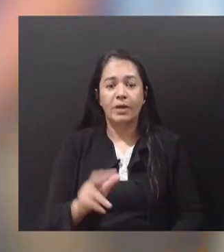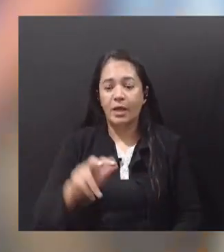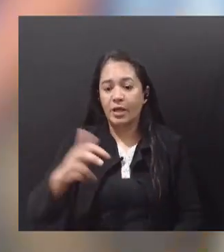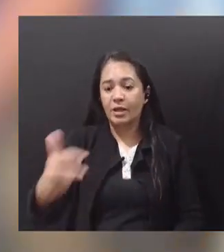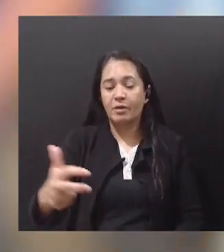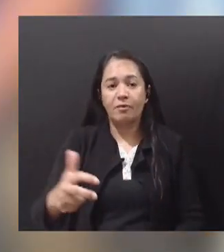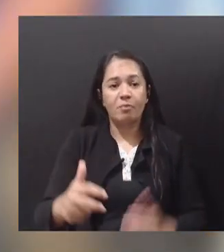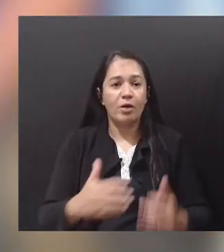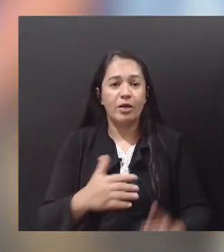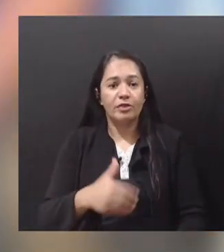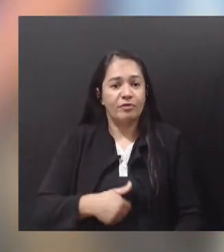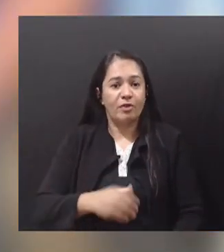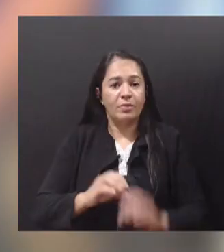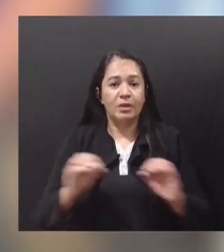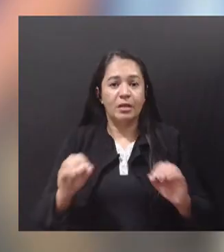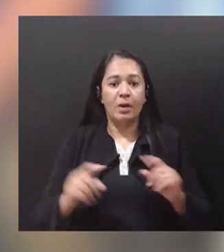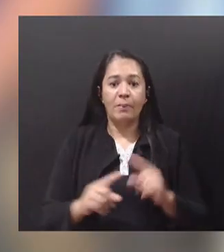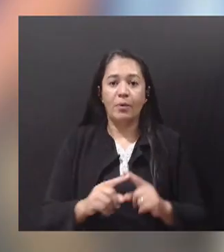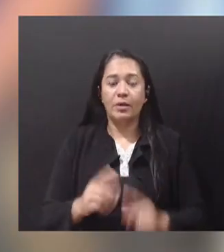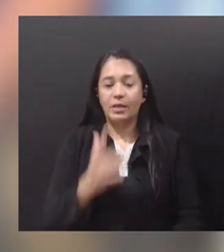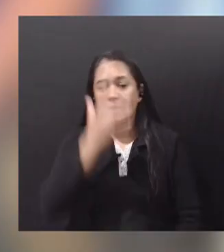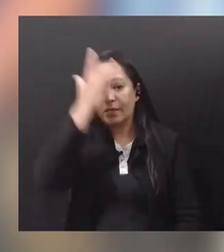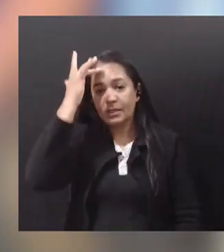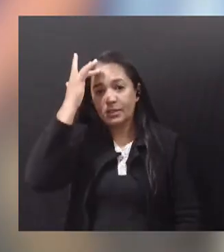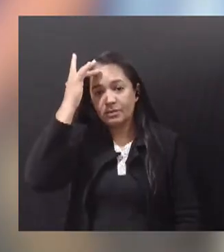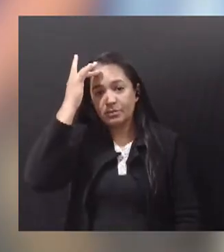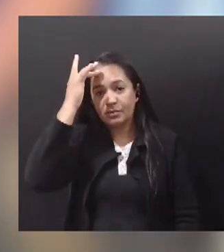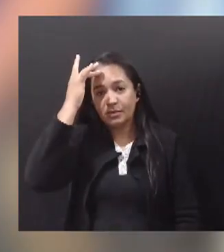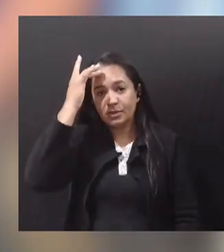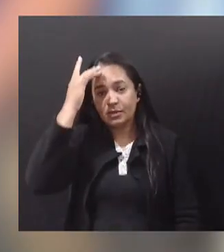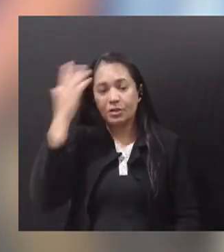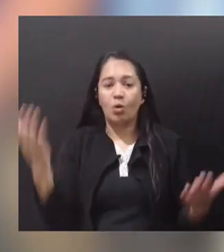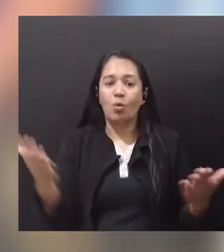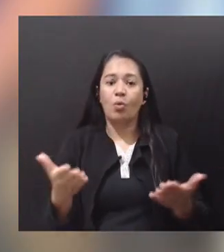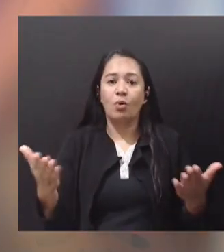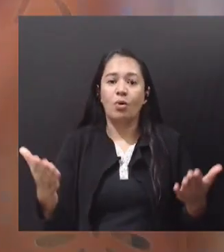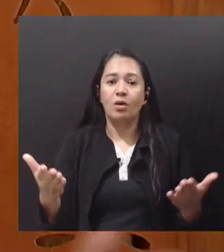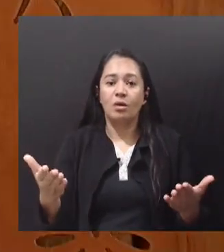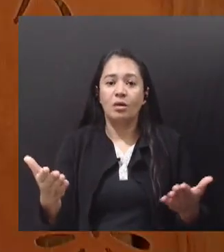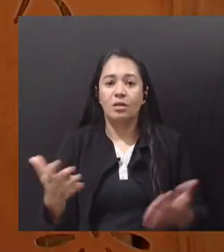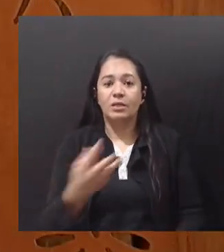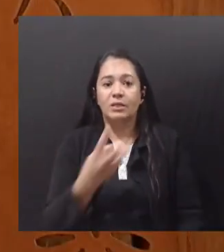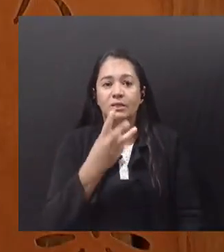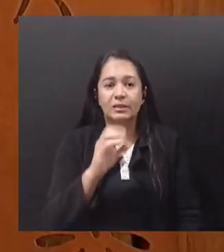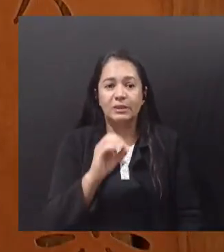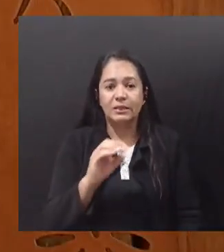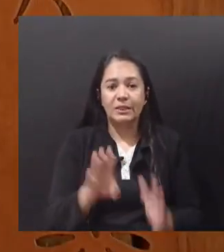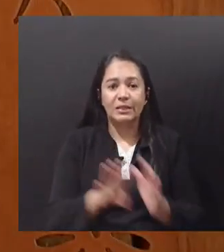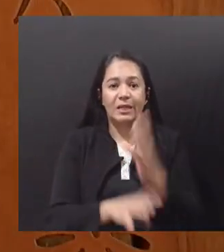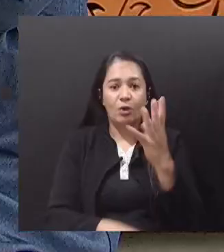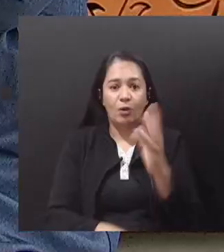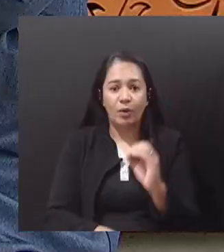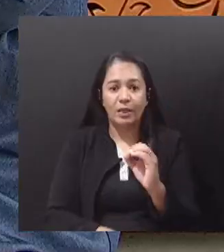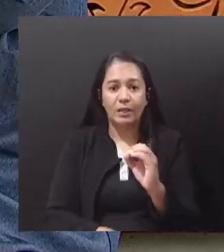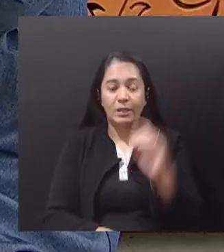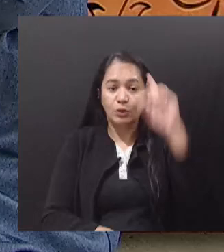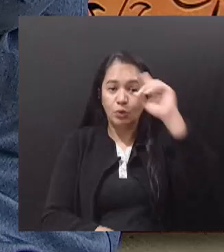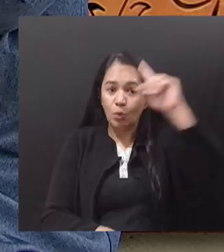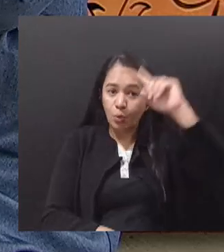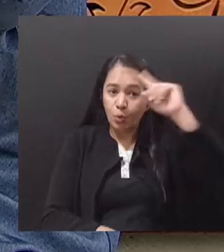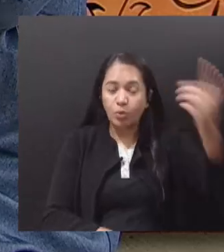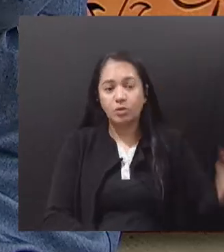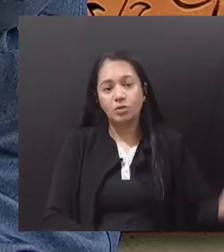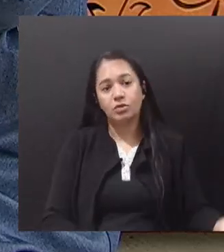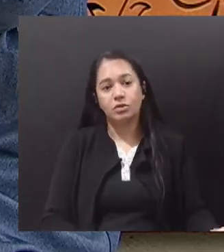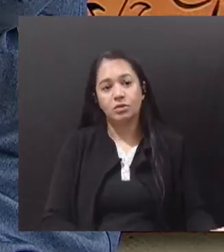A média de pessoas ultrapassando a fronteira hoje é em torno de 30 a 40, chegou a 500 por dia, né? Sim. 500 pessoas por